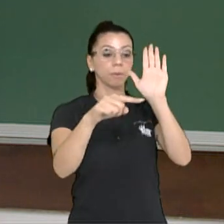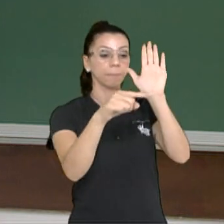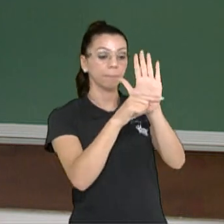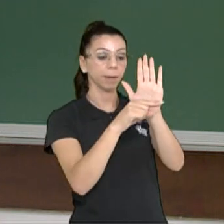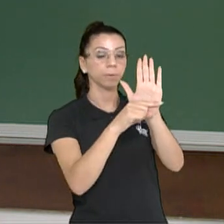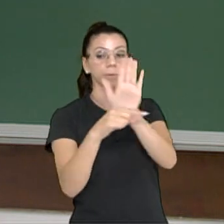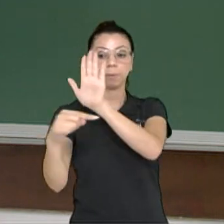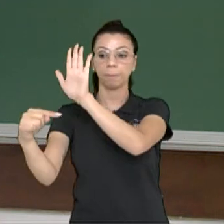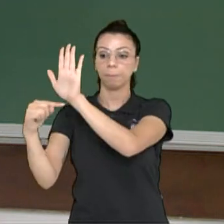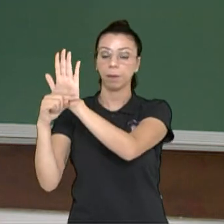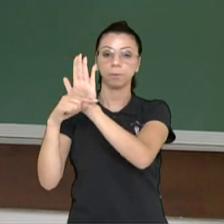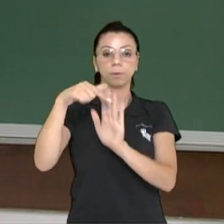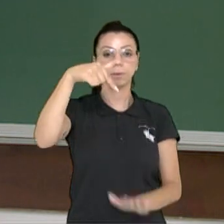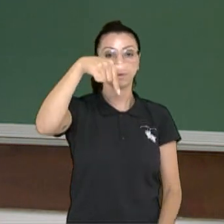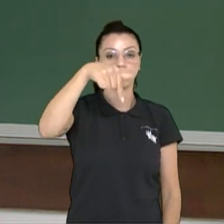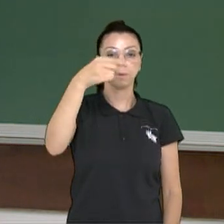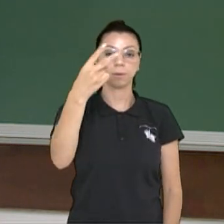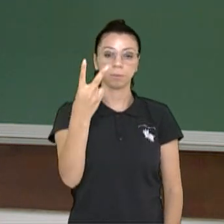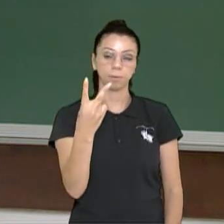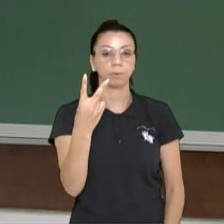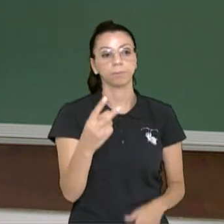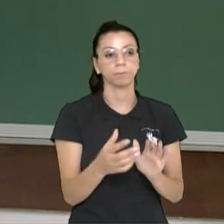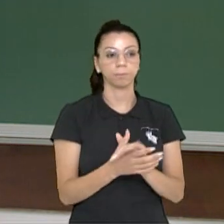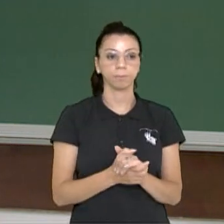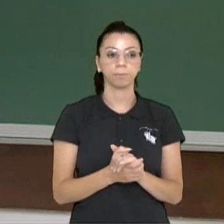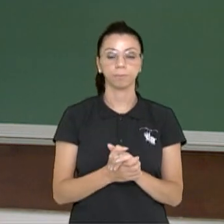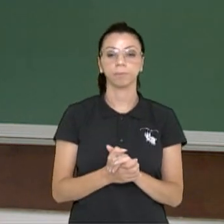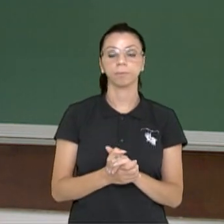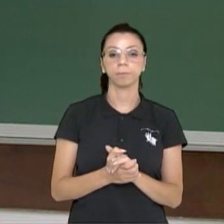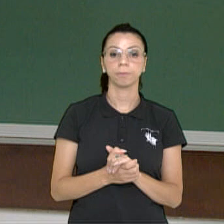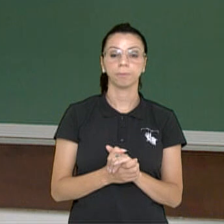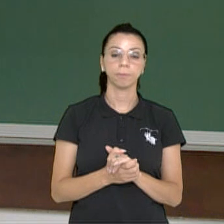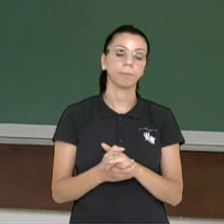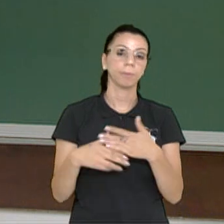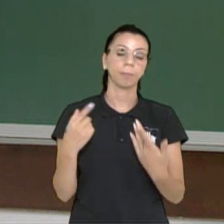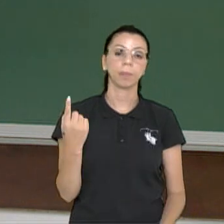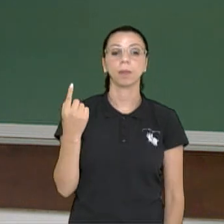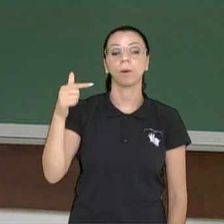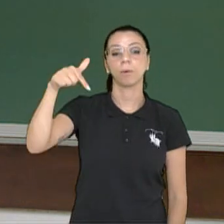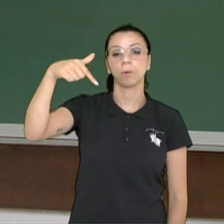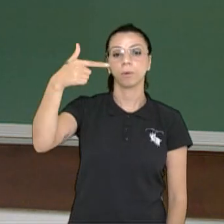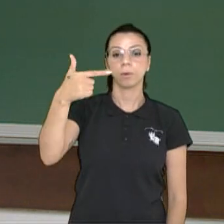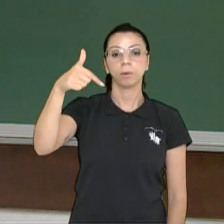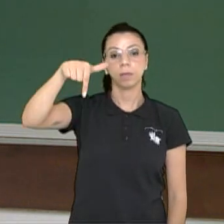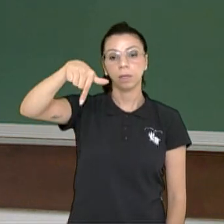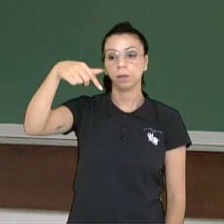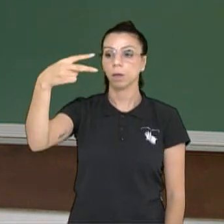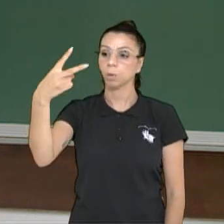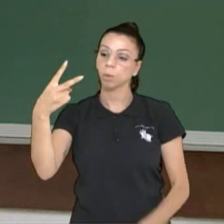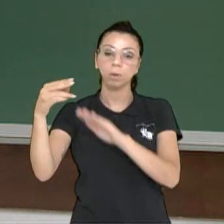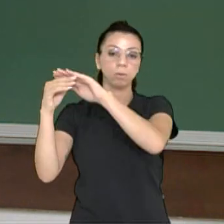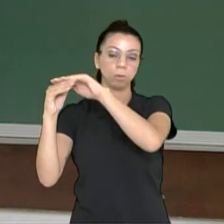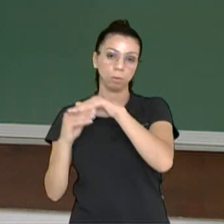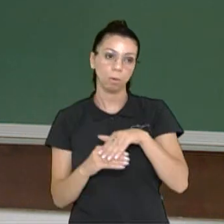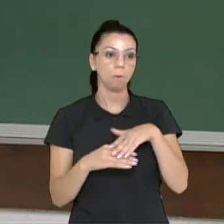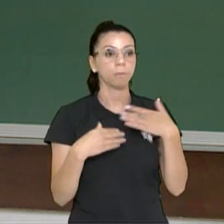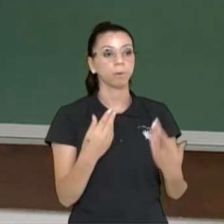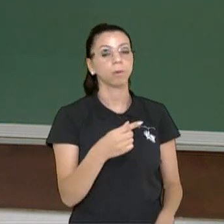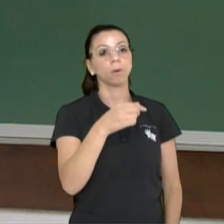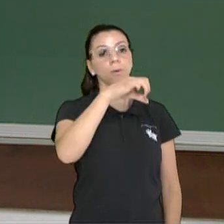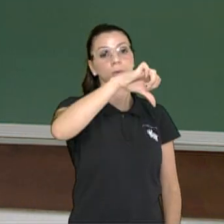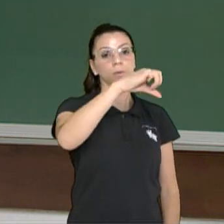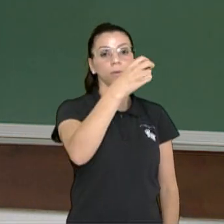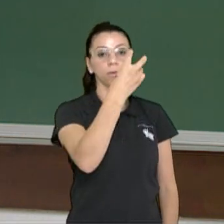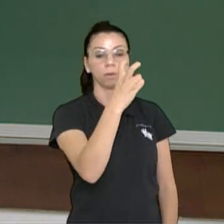72. Então, os dois membros tirando 72, aqui ele some no segundo membro e no primeiro membro, 95